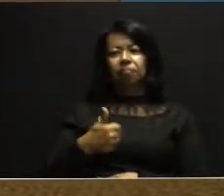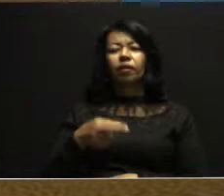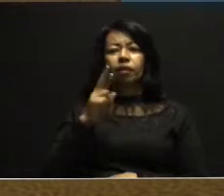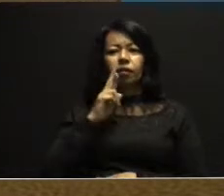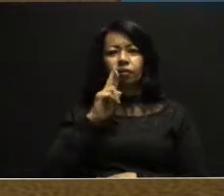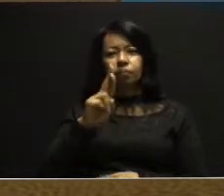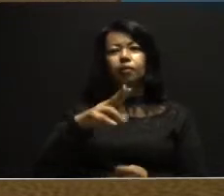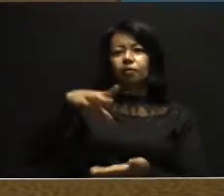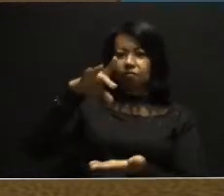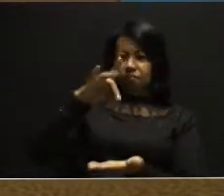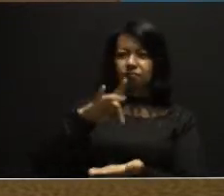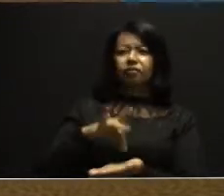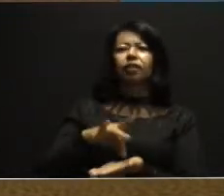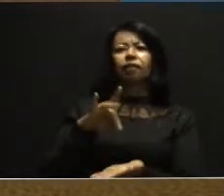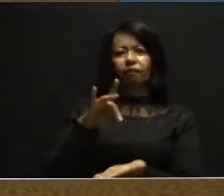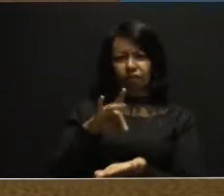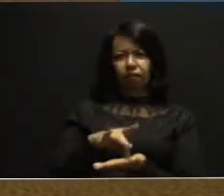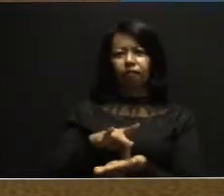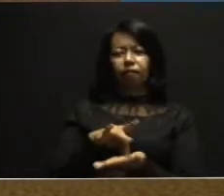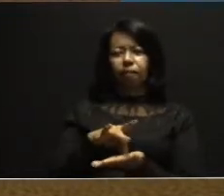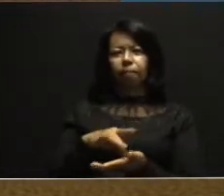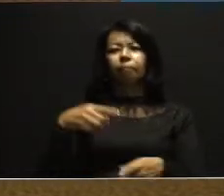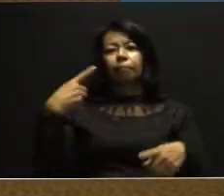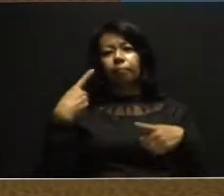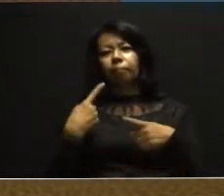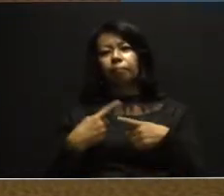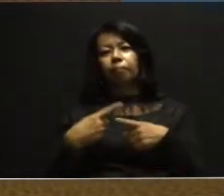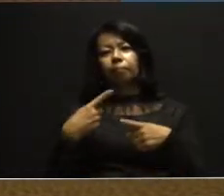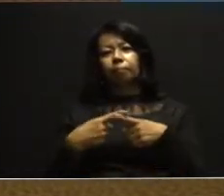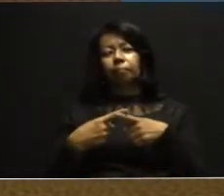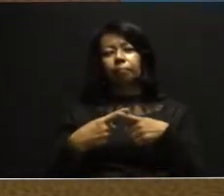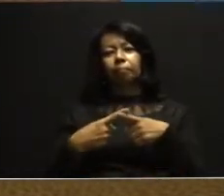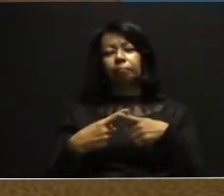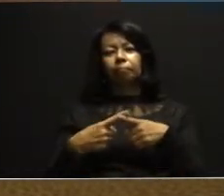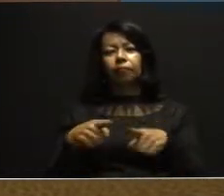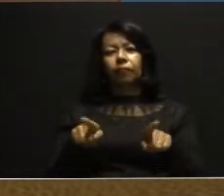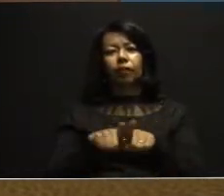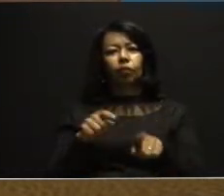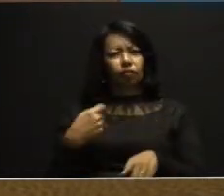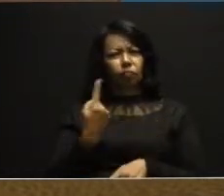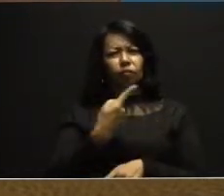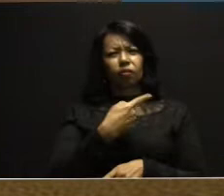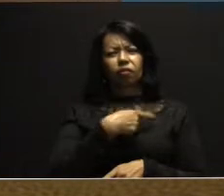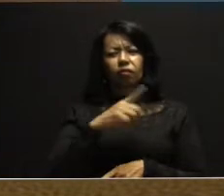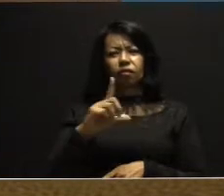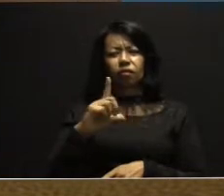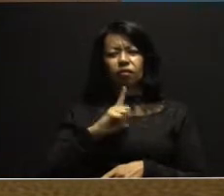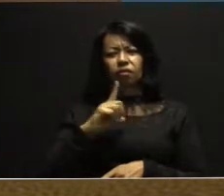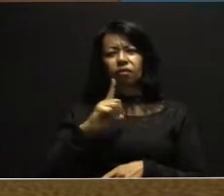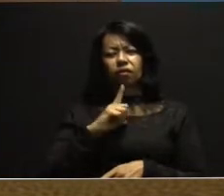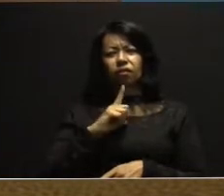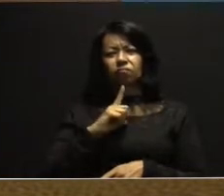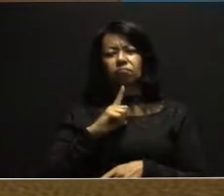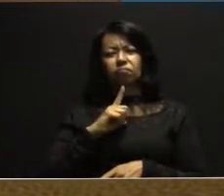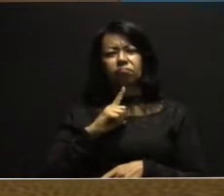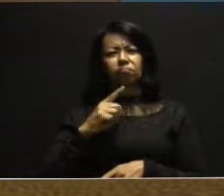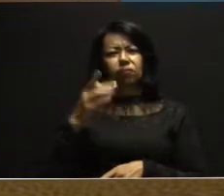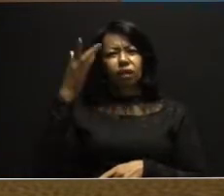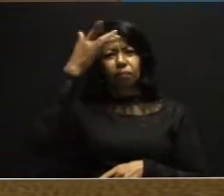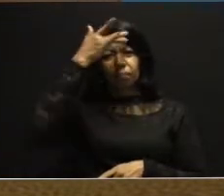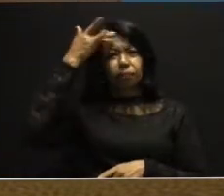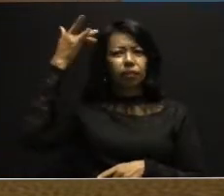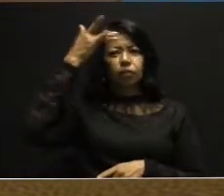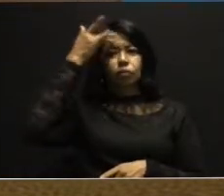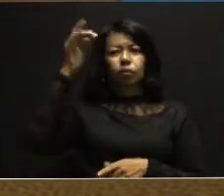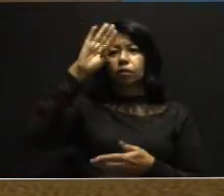resposta verdadeira, porque, assim como nós, existe uma imensidão de pessoas que